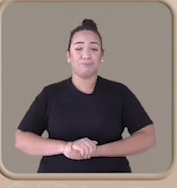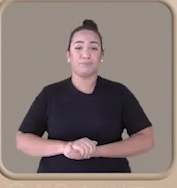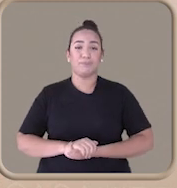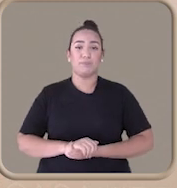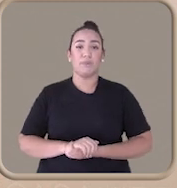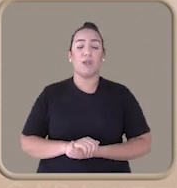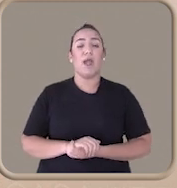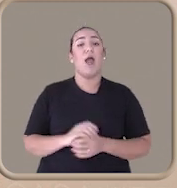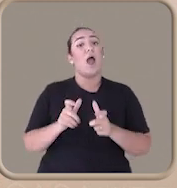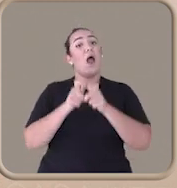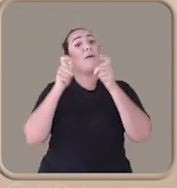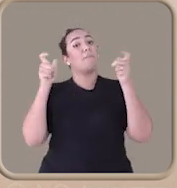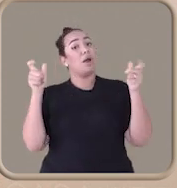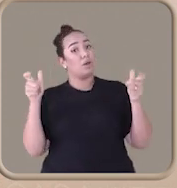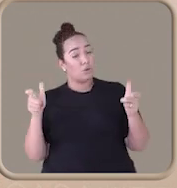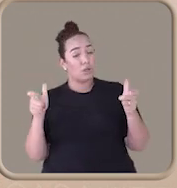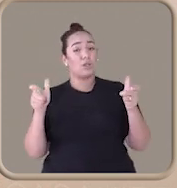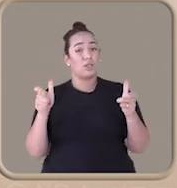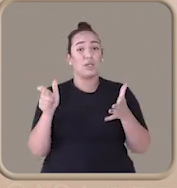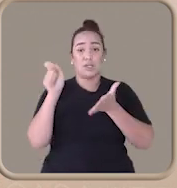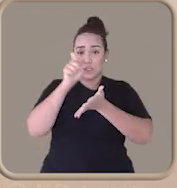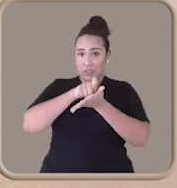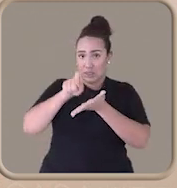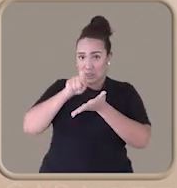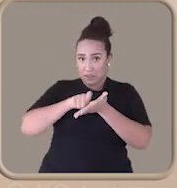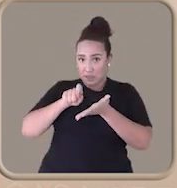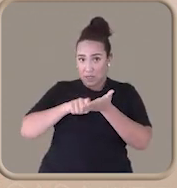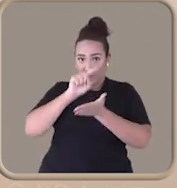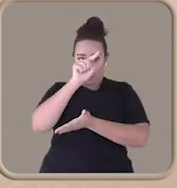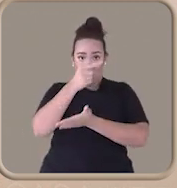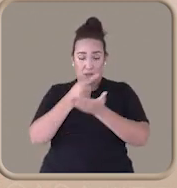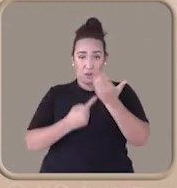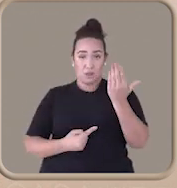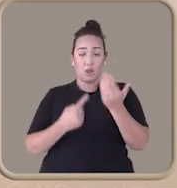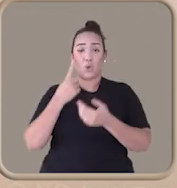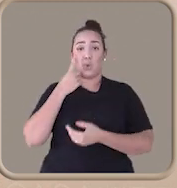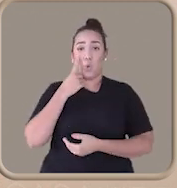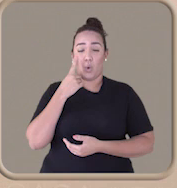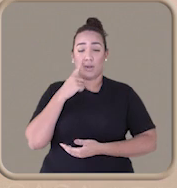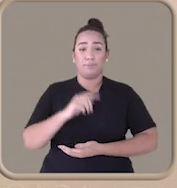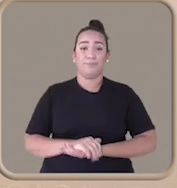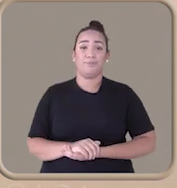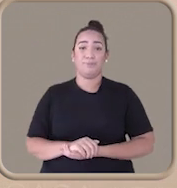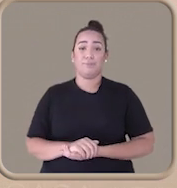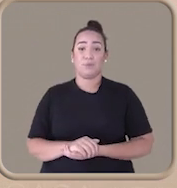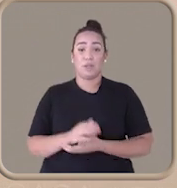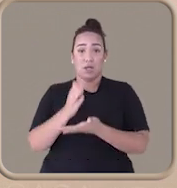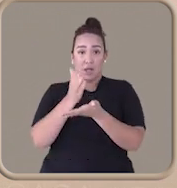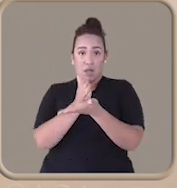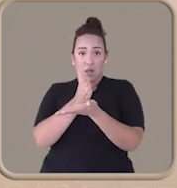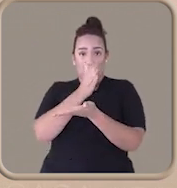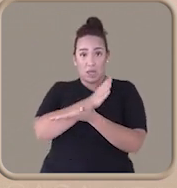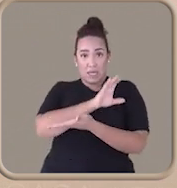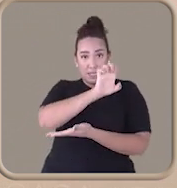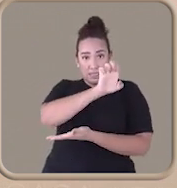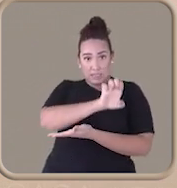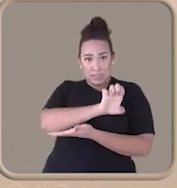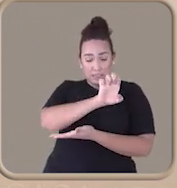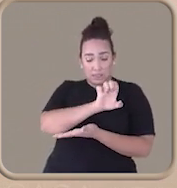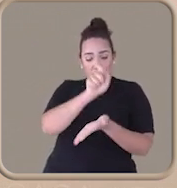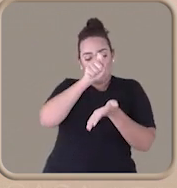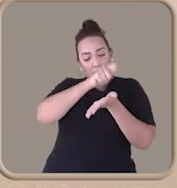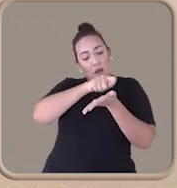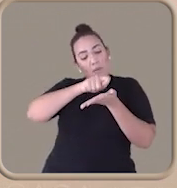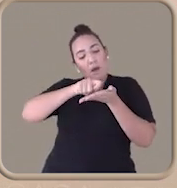quando escrevemos nos cadernos, fazemos da seguinte forma. Encontramos o lado esquerdo do caderno, iniciamos a escrita e